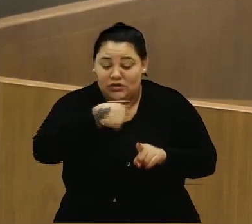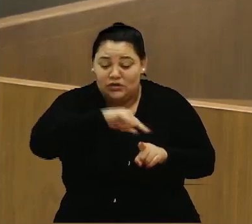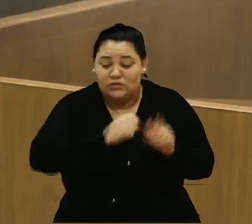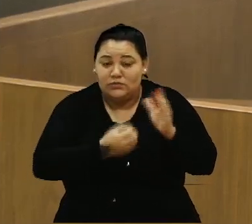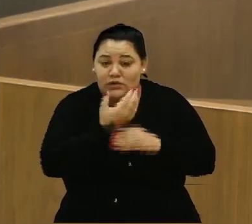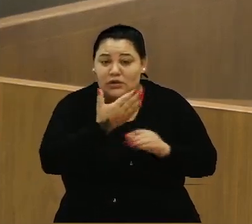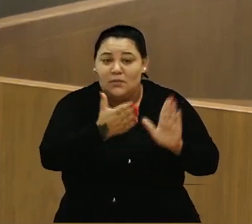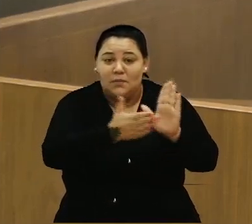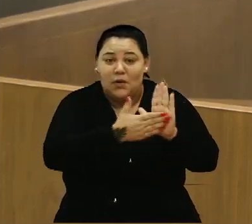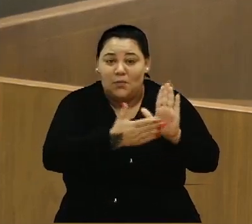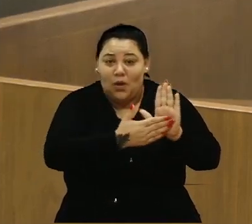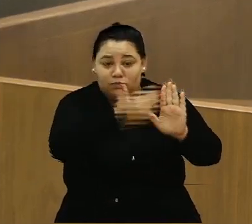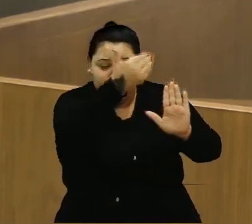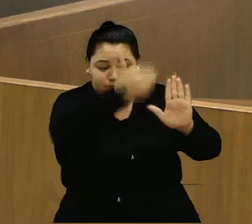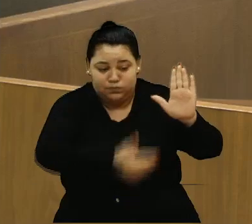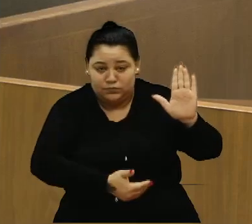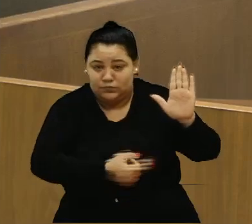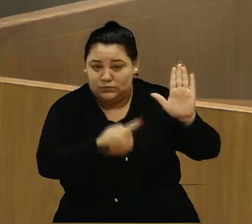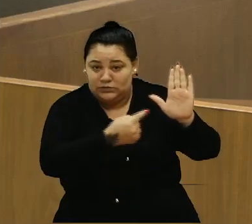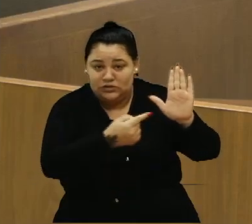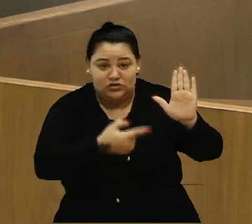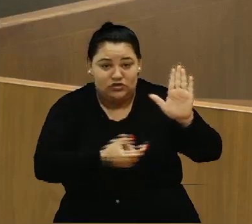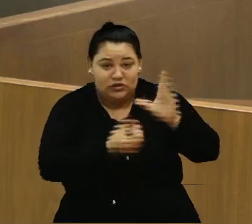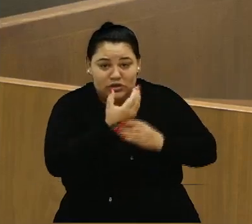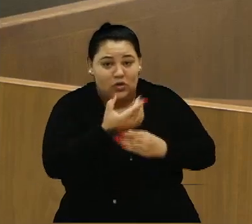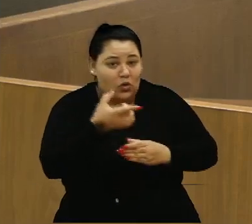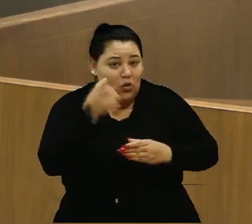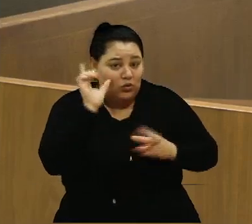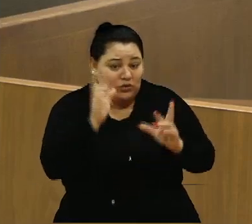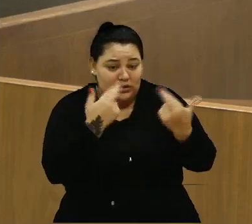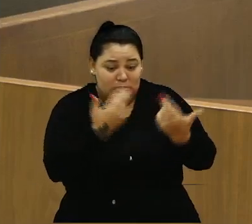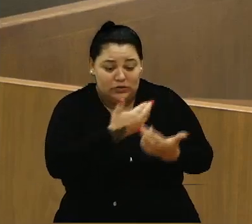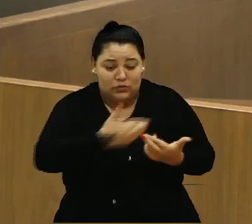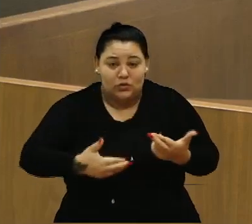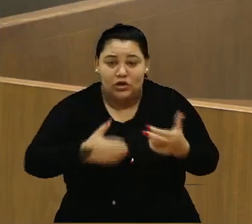dentro dessas proposições que nós construímos junto aqui com a